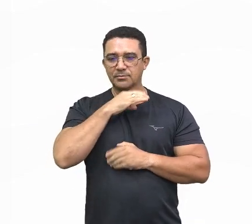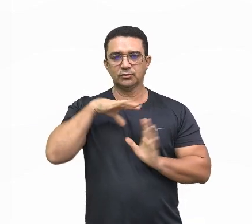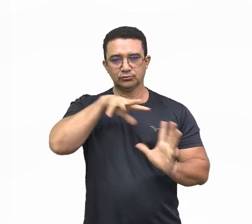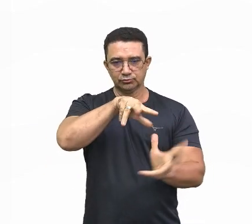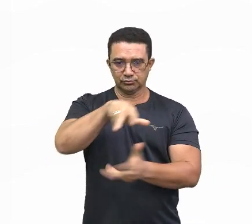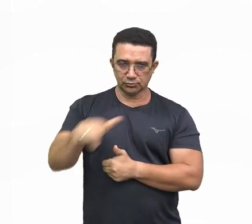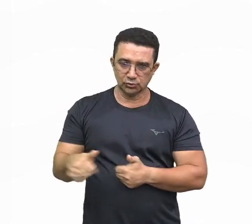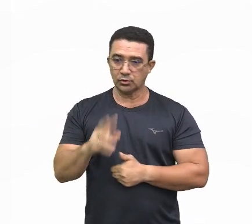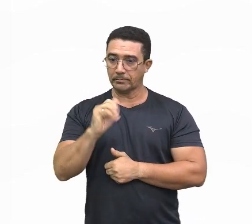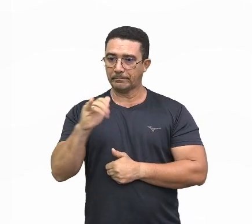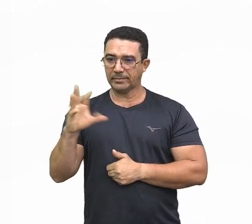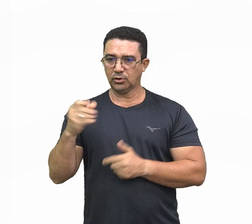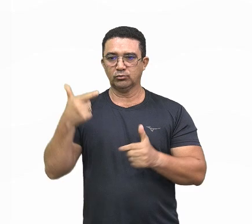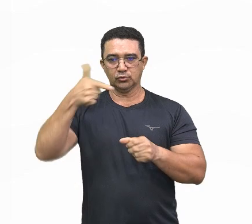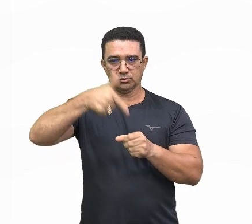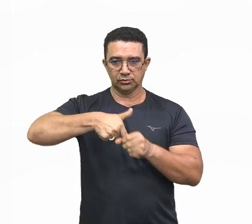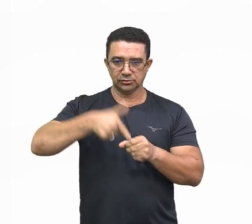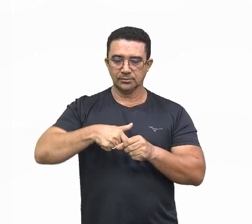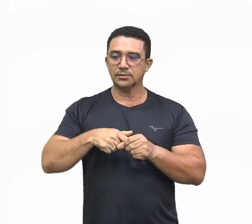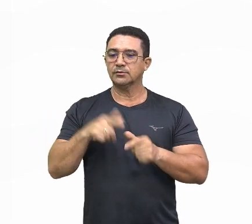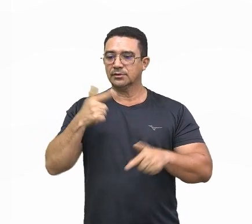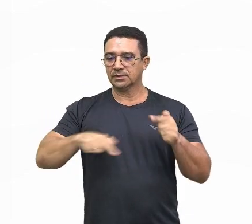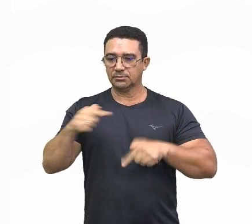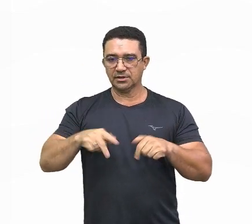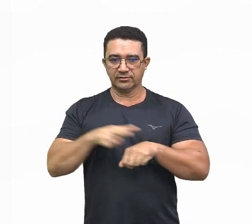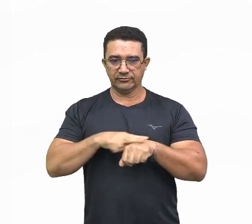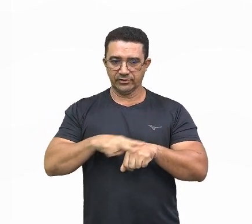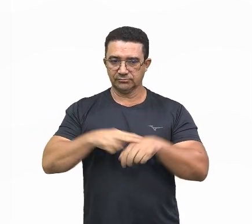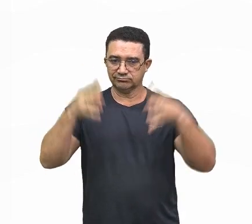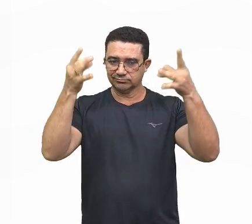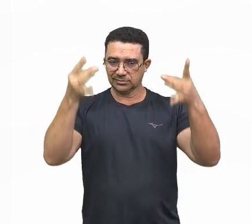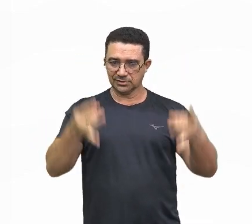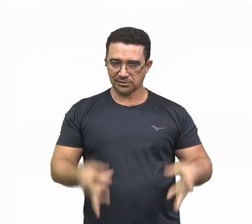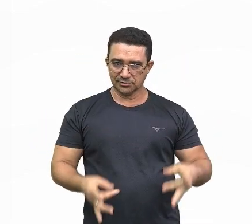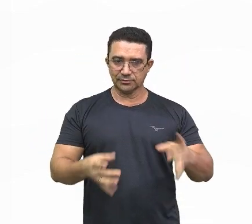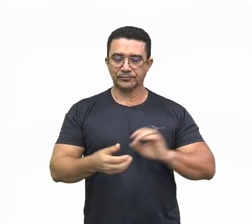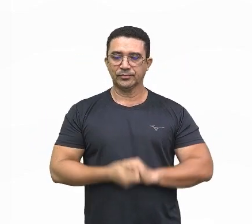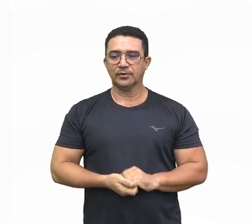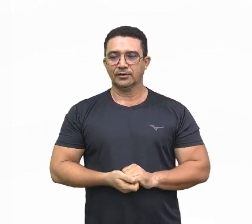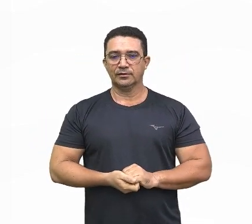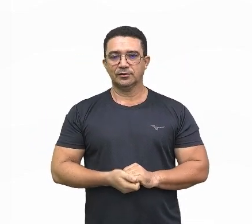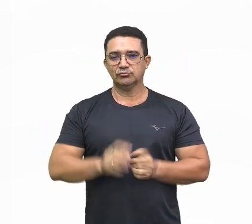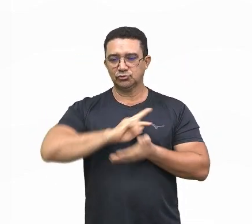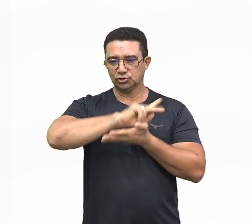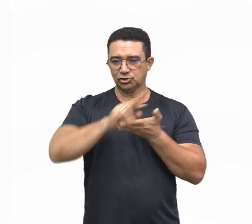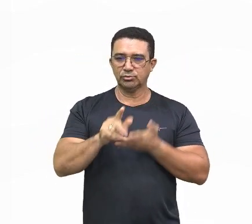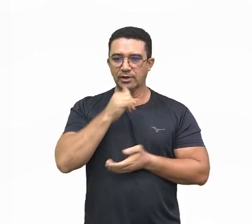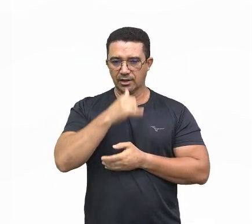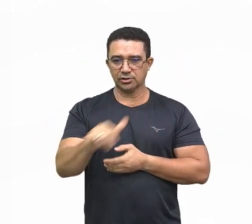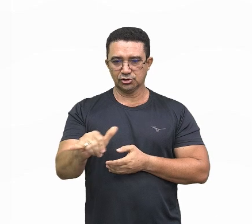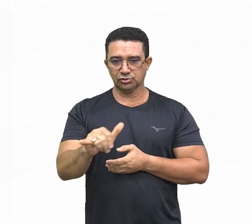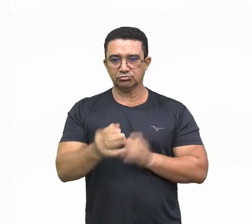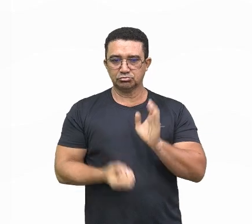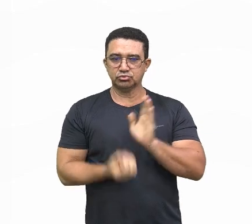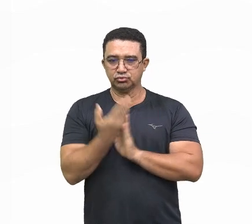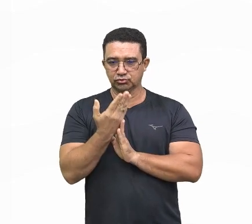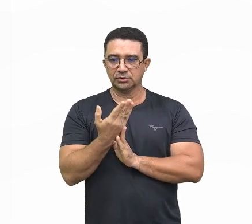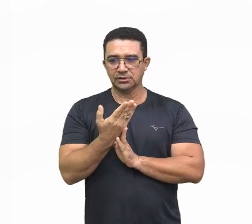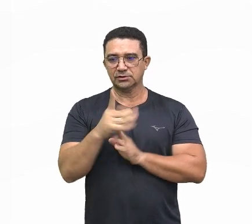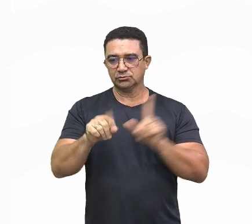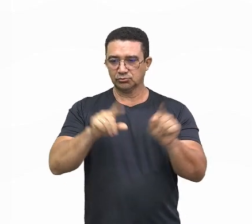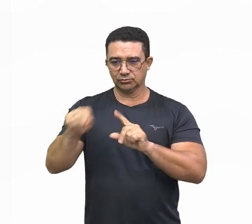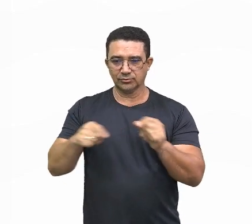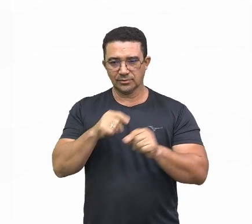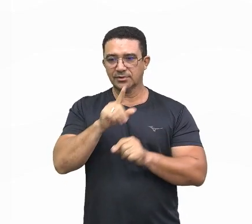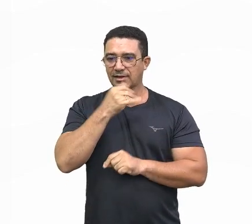global, biocombustíveis, química verde. O detalhamento, matriz energética e fontes de energia